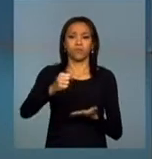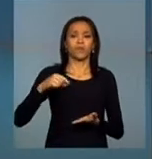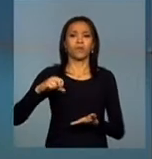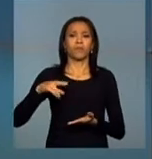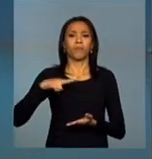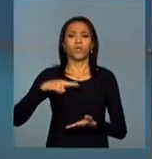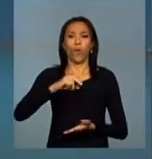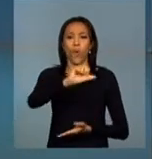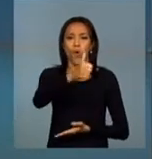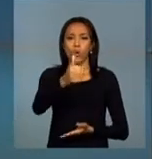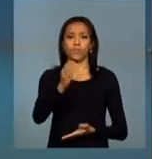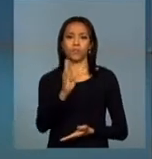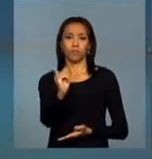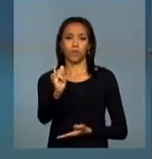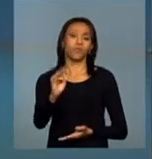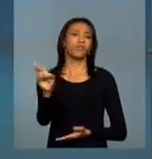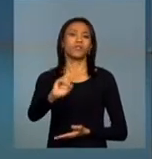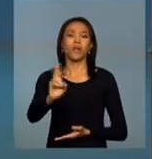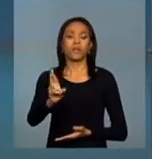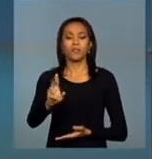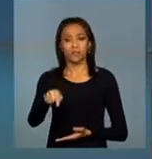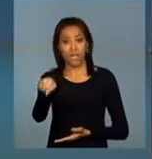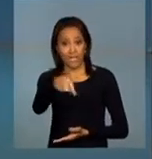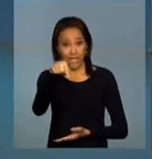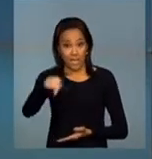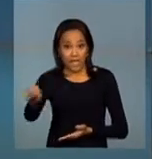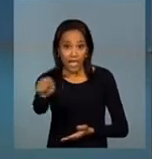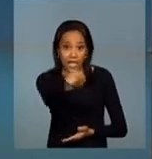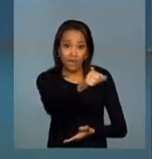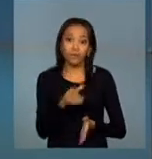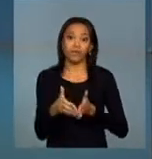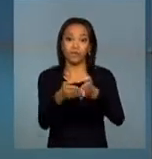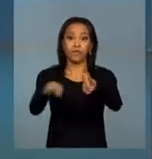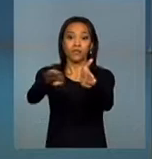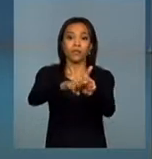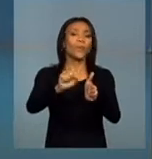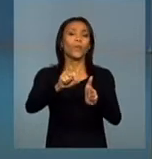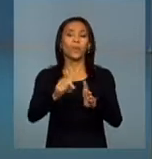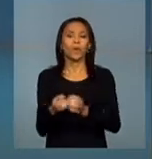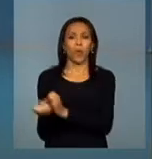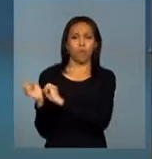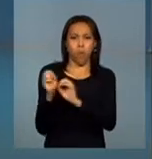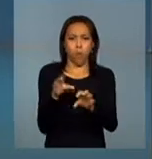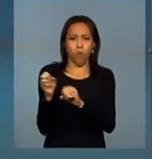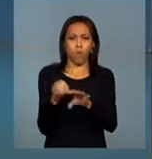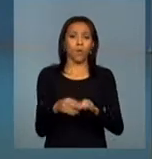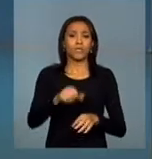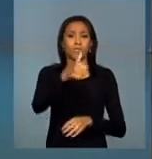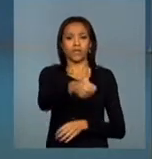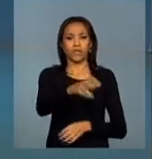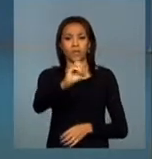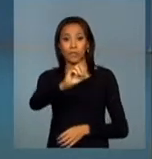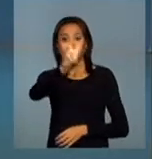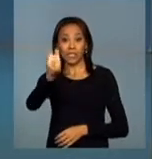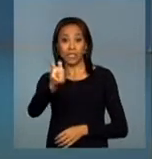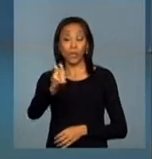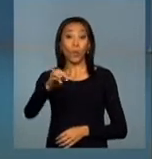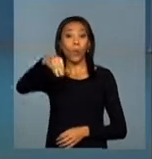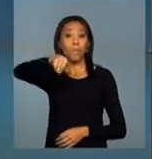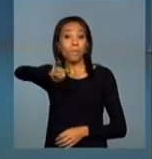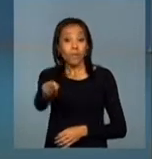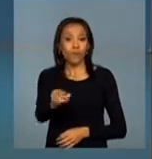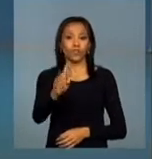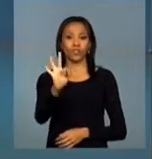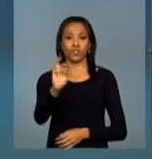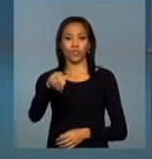11 bilhões de reais. A capacidade desses terminais estimada é de movimentar 105 milhões de toneladas de